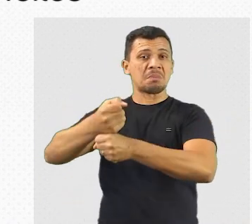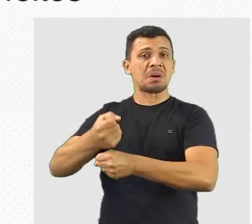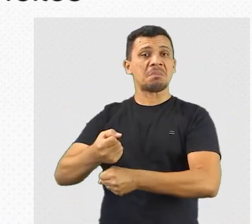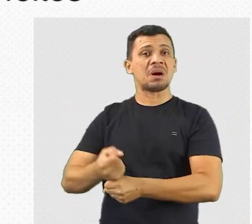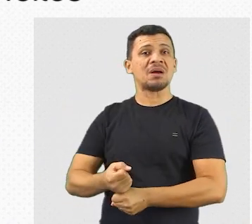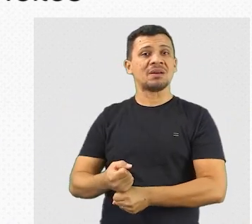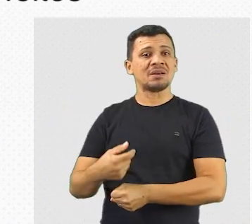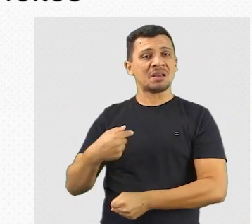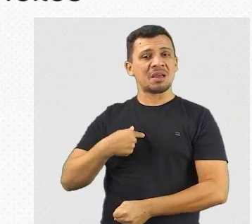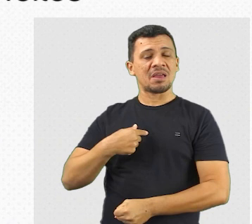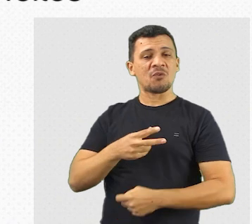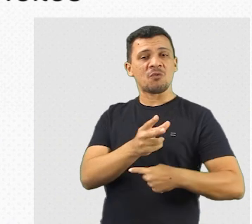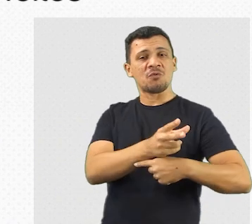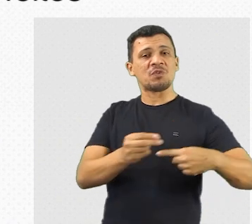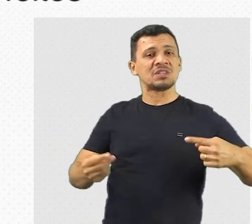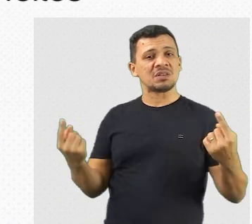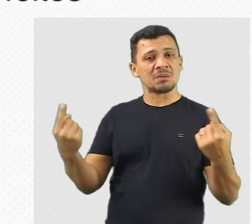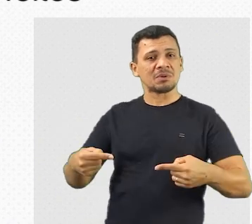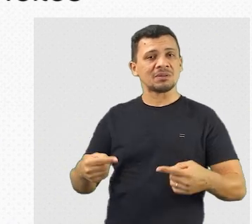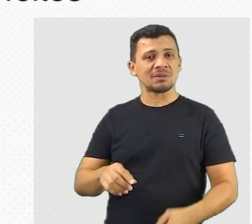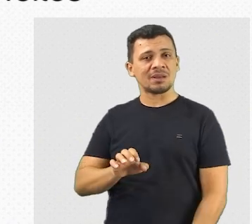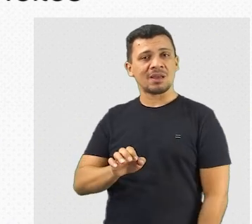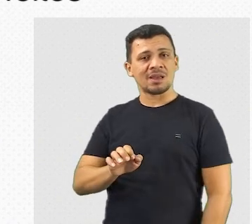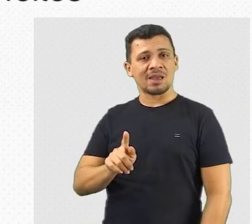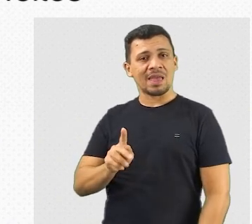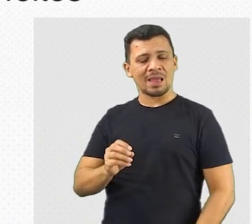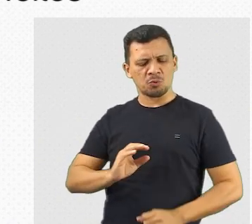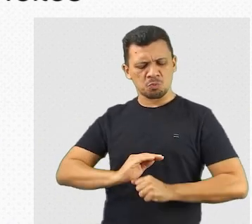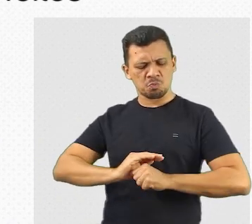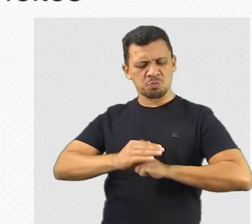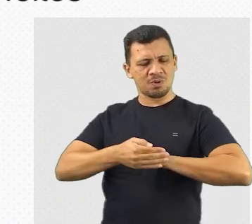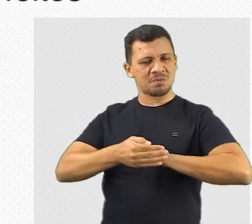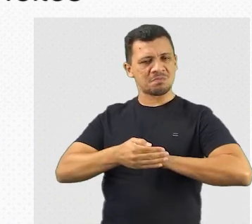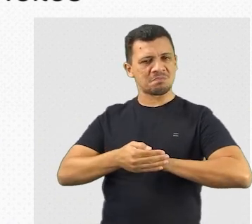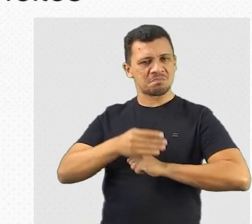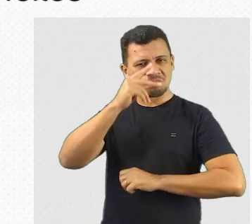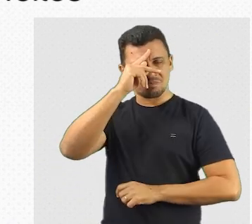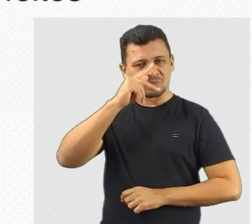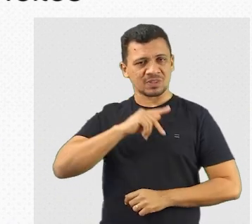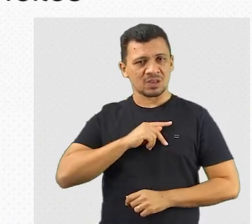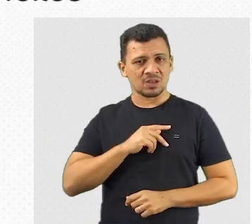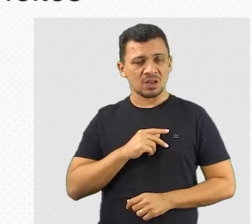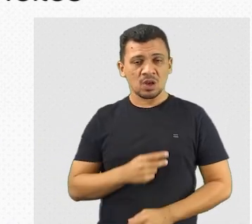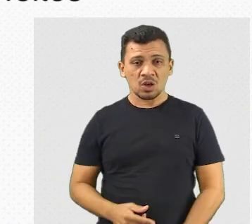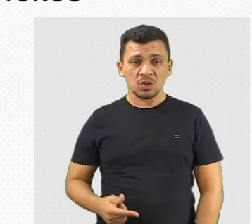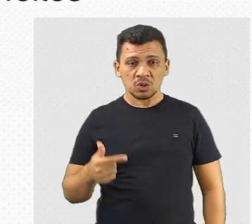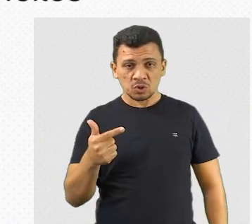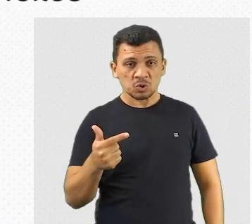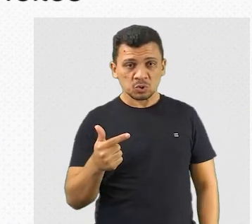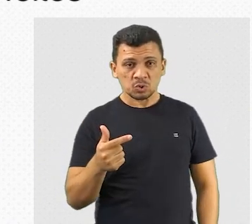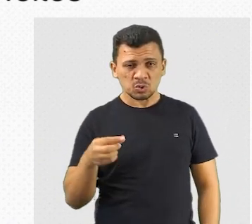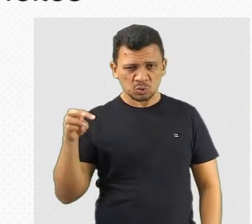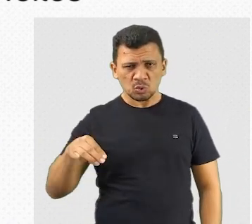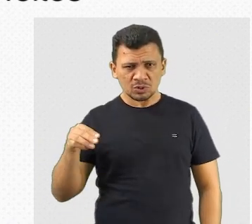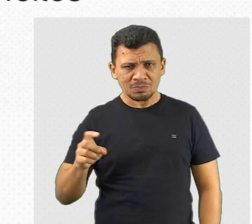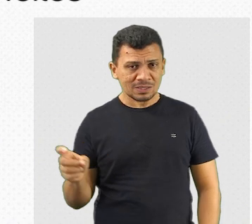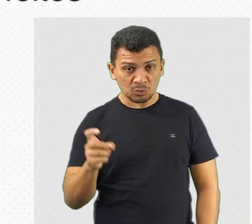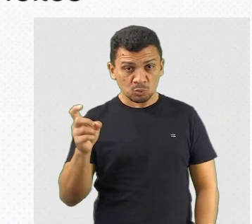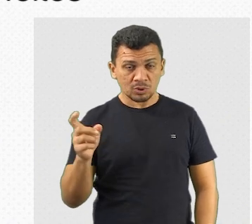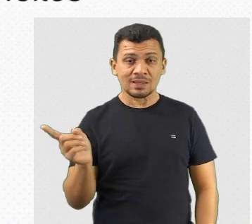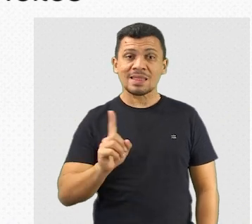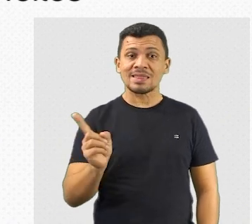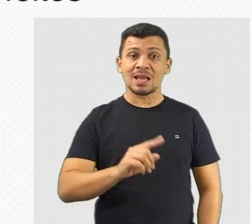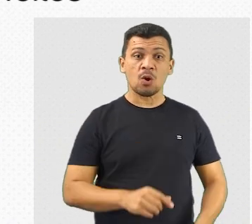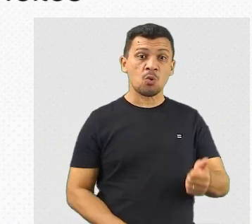Para que isso? Ego, meu amigo, não tem outra. Né? Mas vai ser uma coisa de 2 metros de altura? Não, vai ser uma coisa de 15 metros de altura. Pois é,